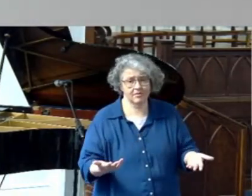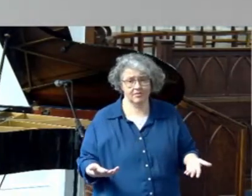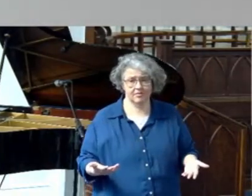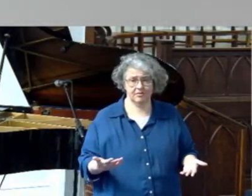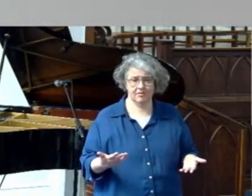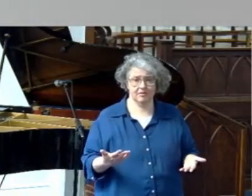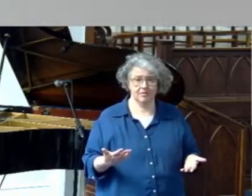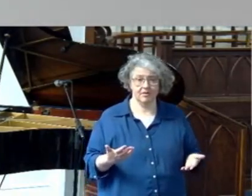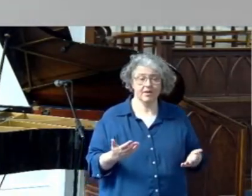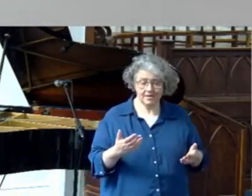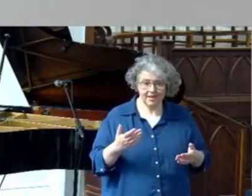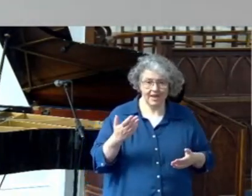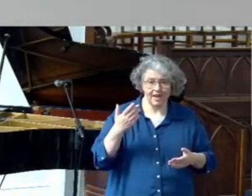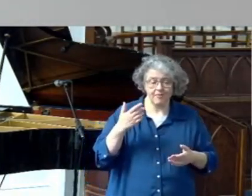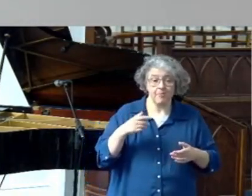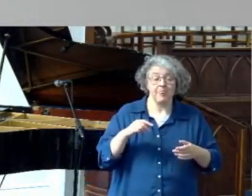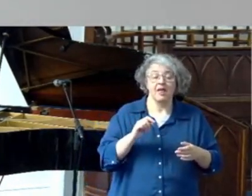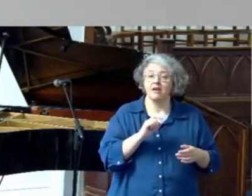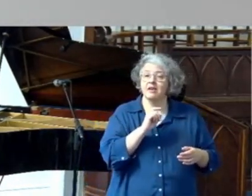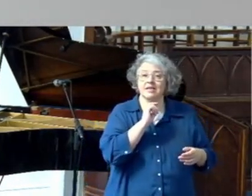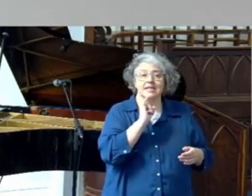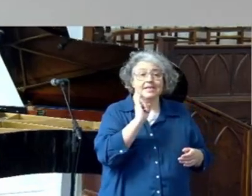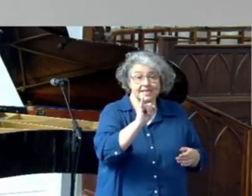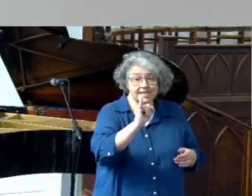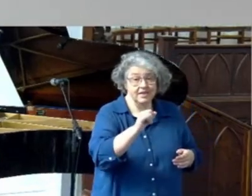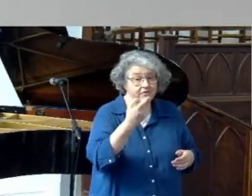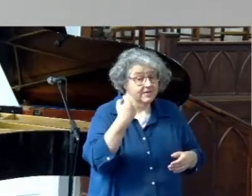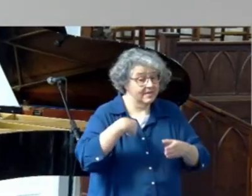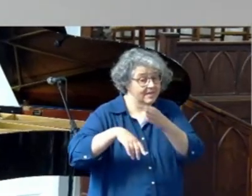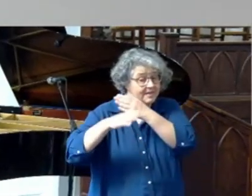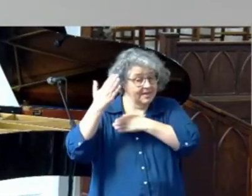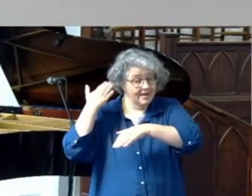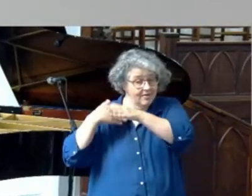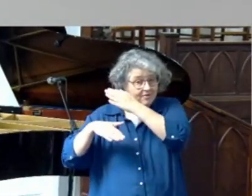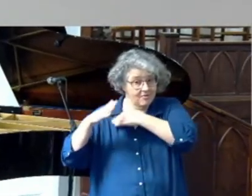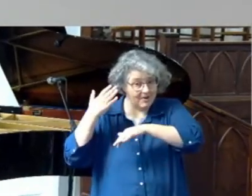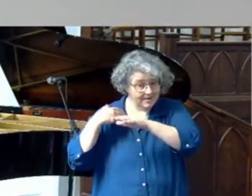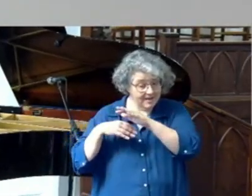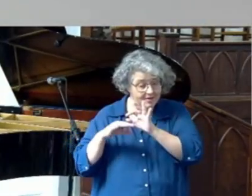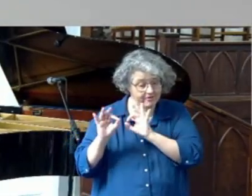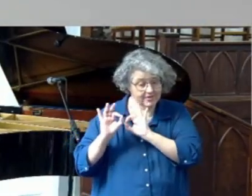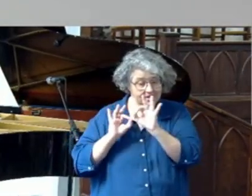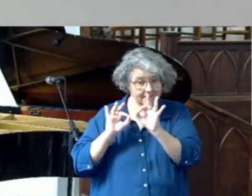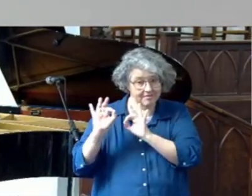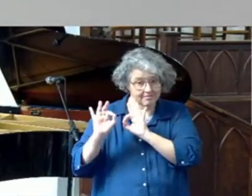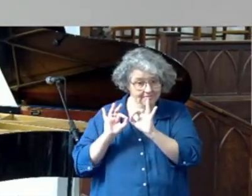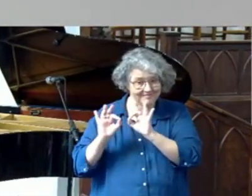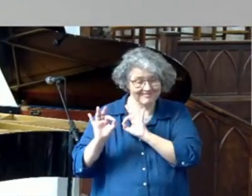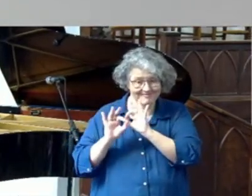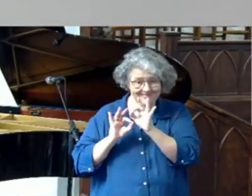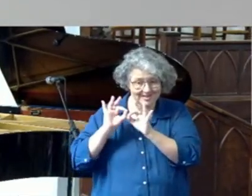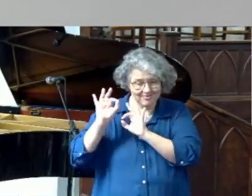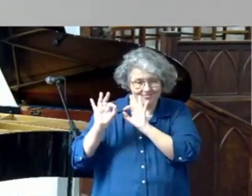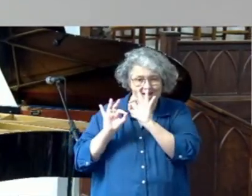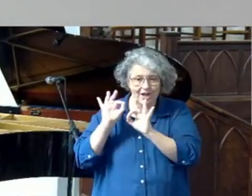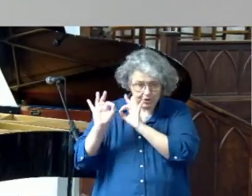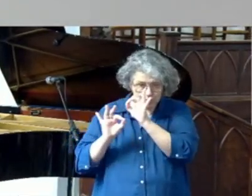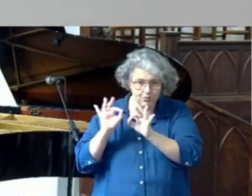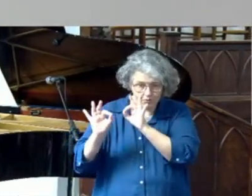não trata dos seus problemas do passado não terá um bom futuro. É o que o autor de Provérbios